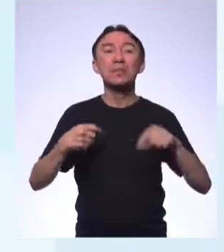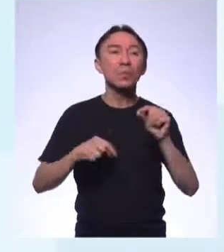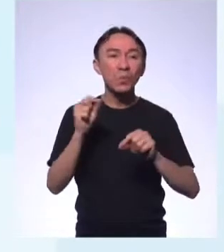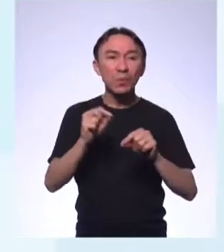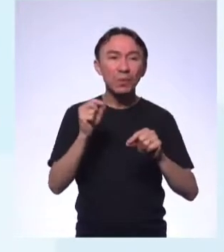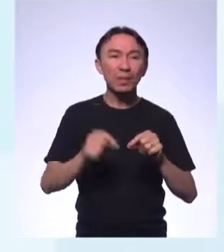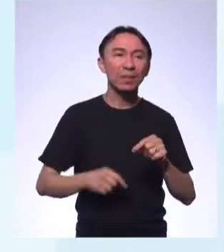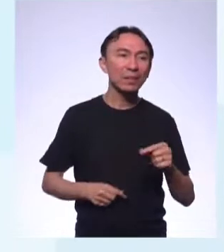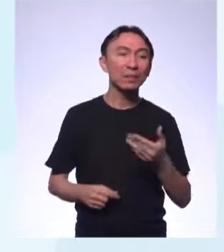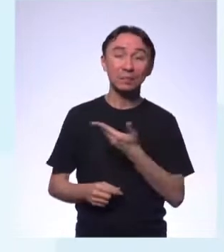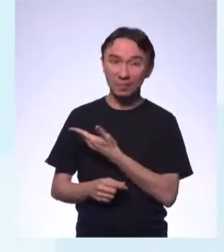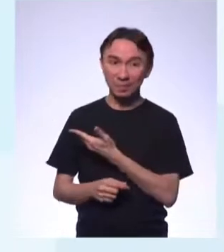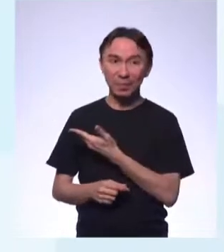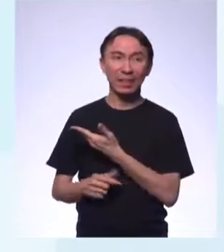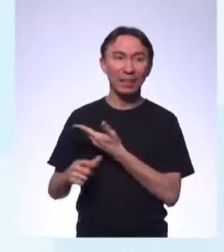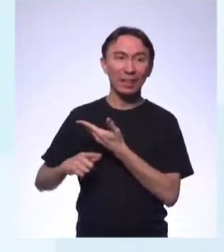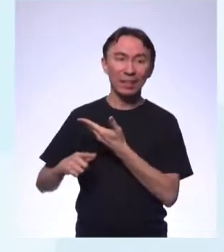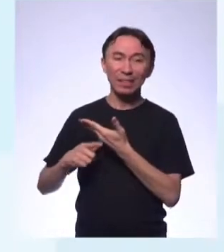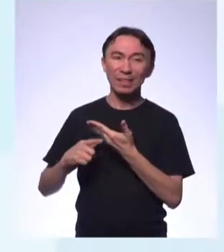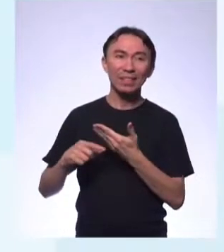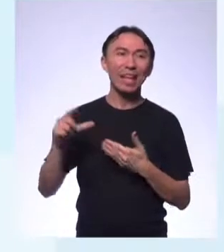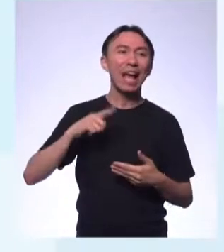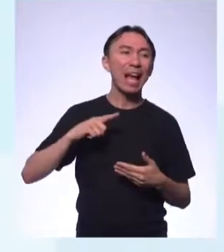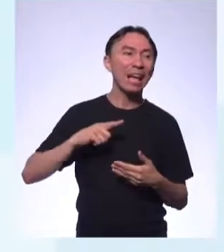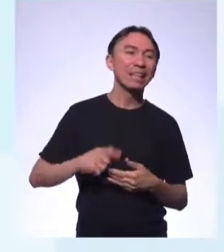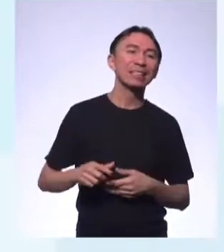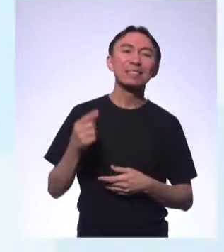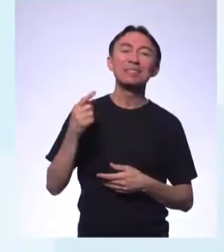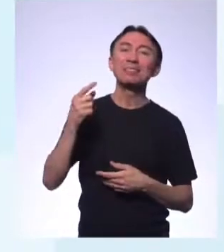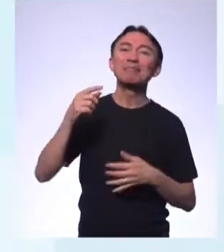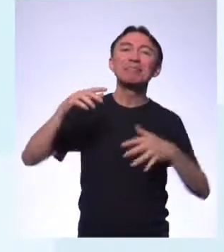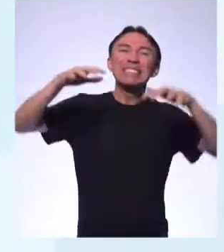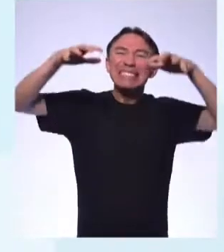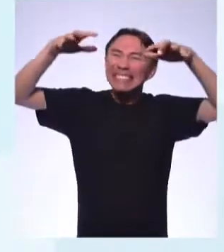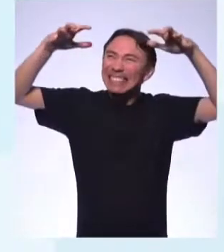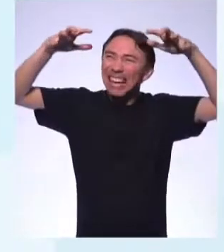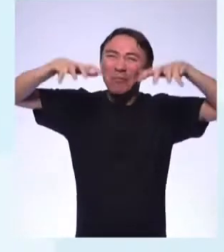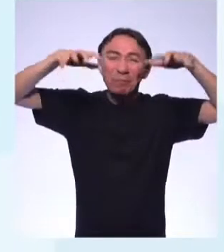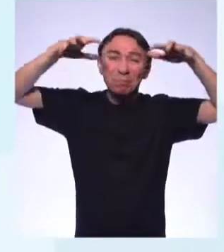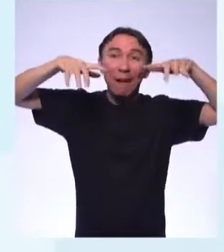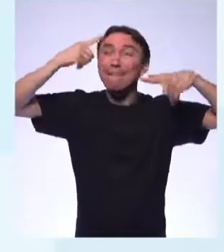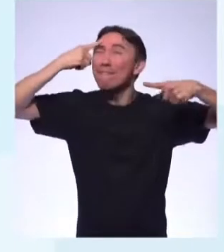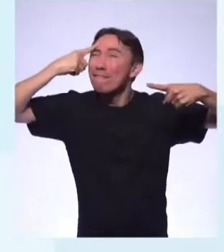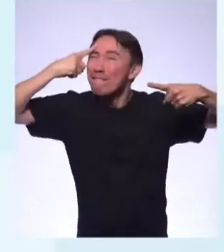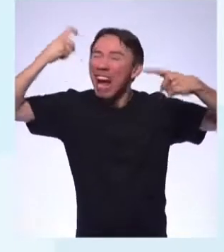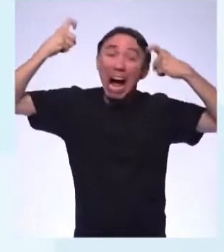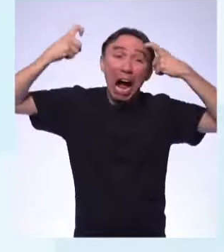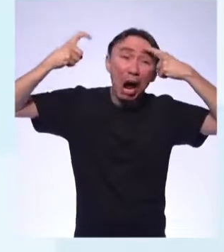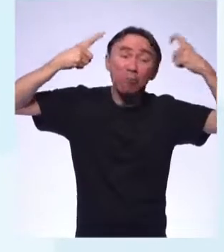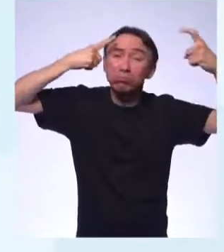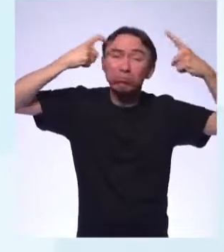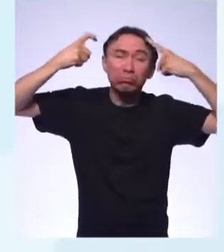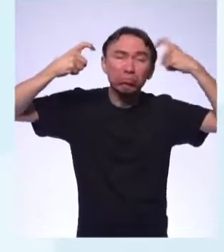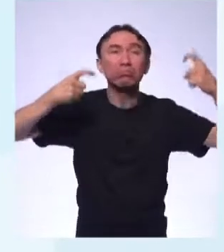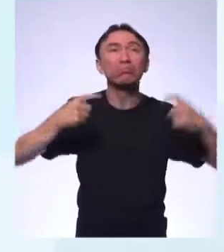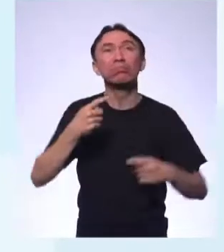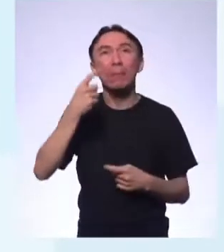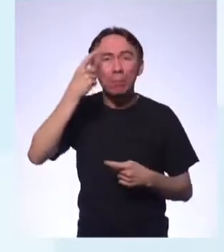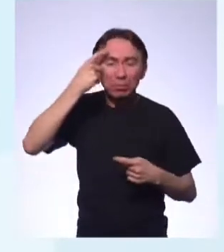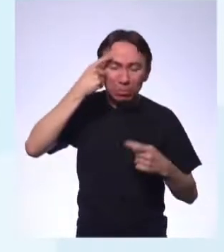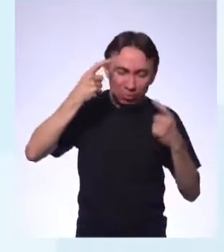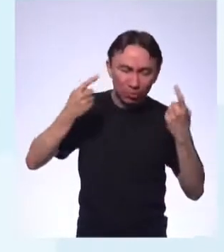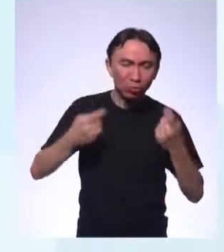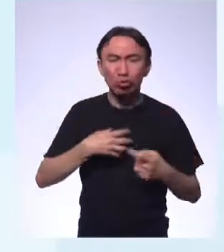chamada tempestade de ideias ou brainstorming. Fazendo uma lista de ideias, pensamentos, sentimentos,